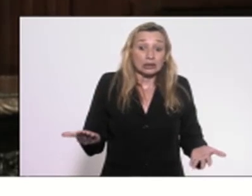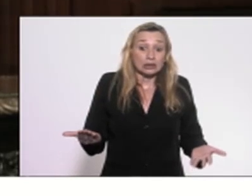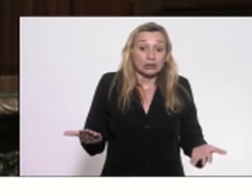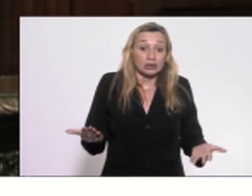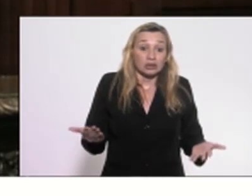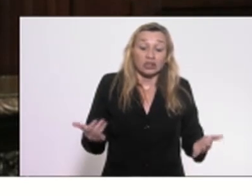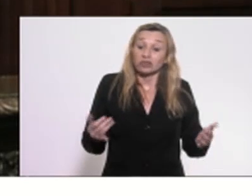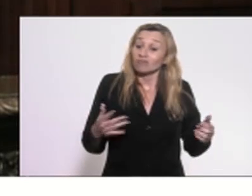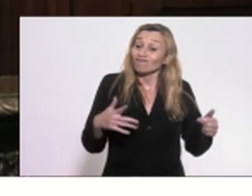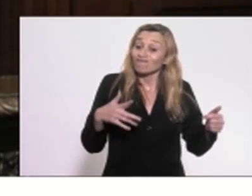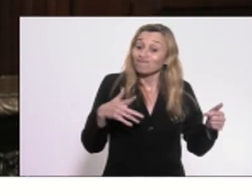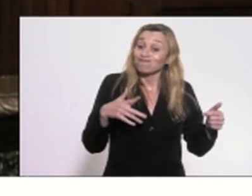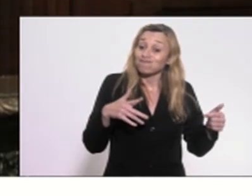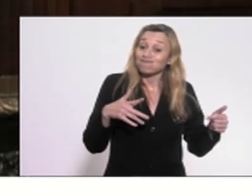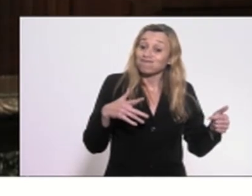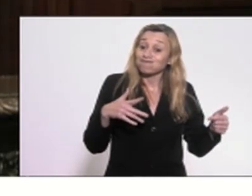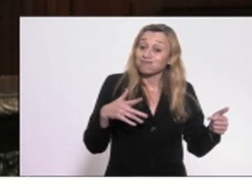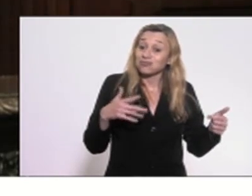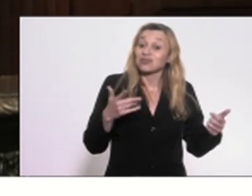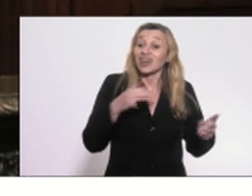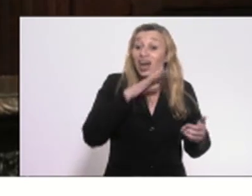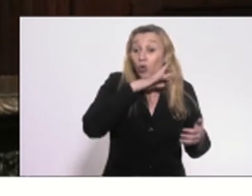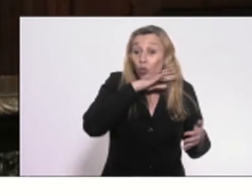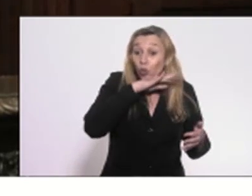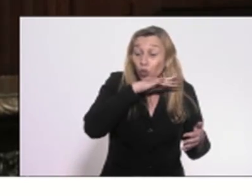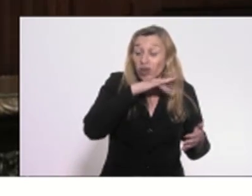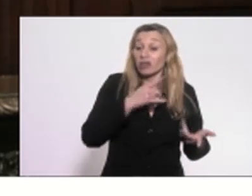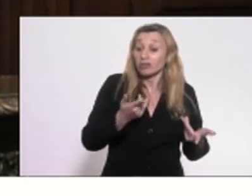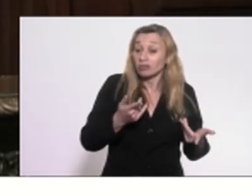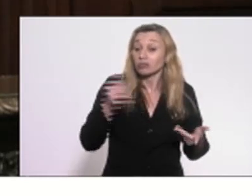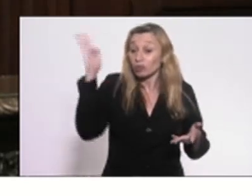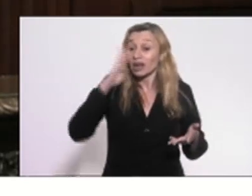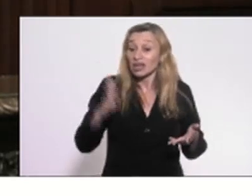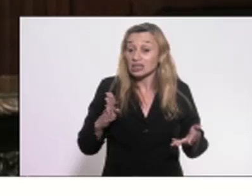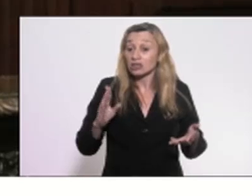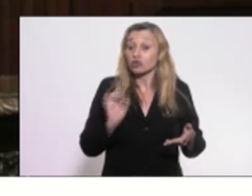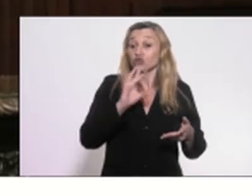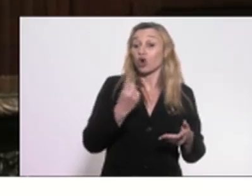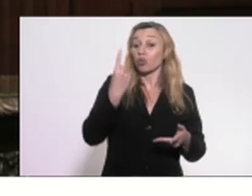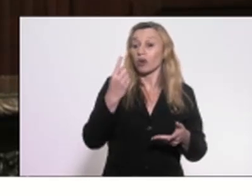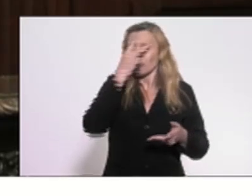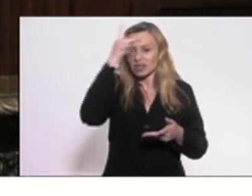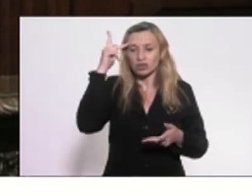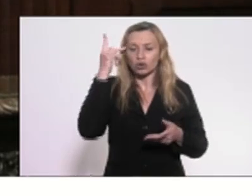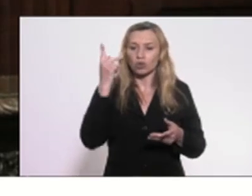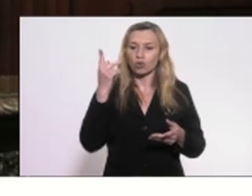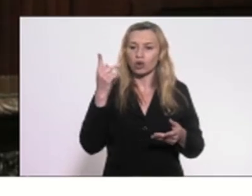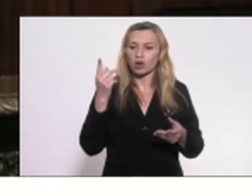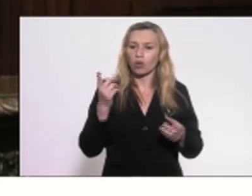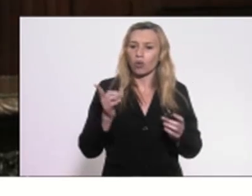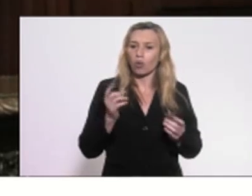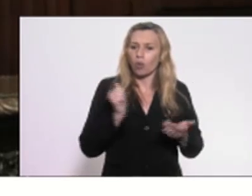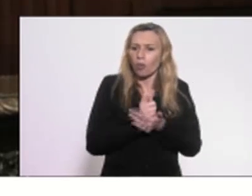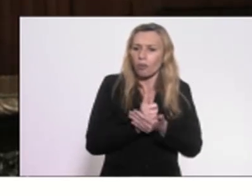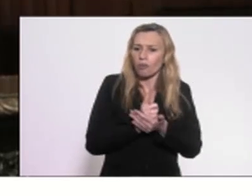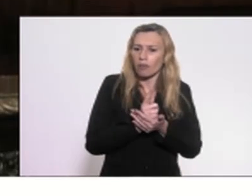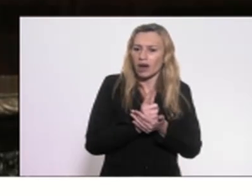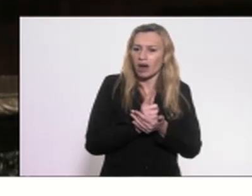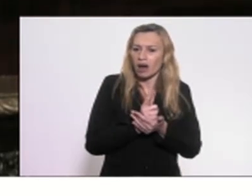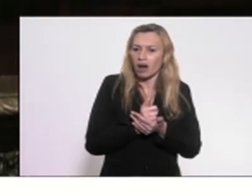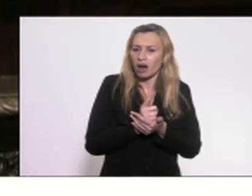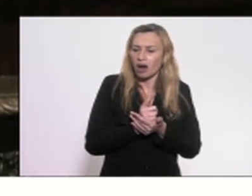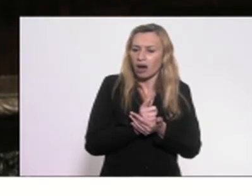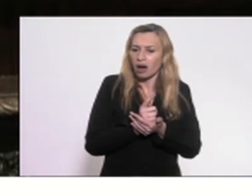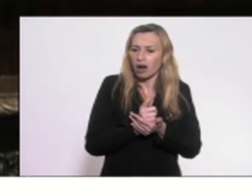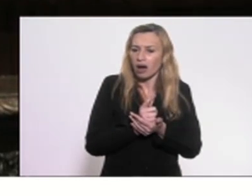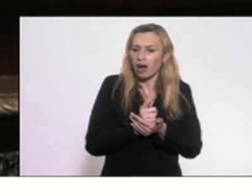comprador, não só a soja, a carne, etc., que é a China, e propicia aos